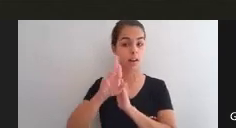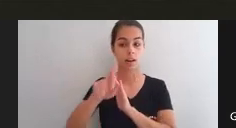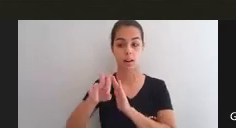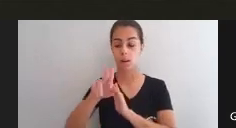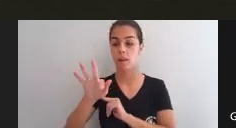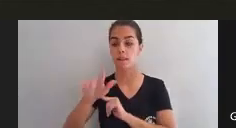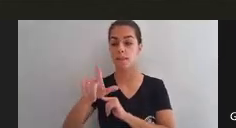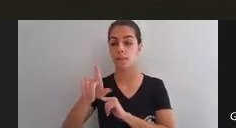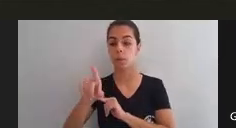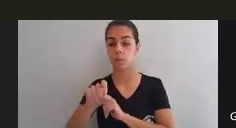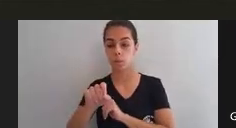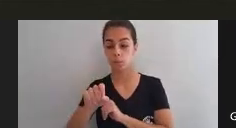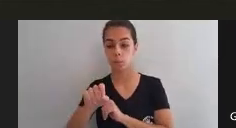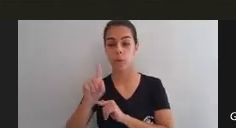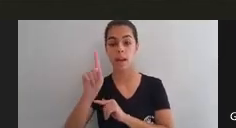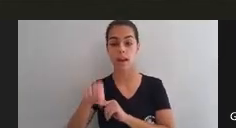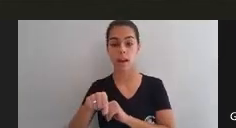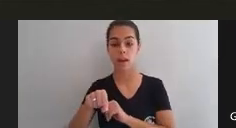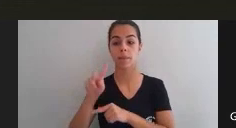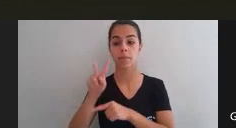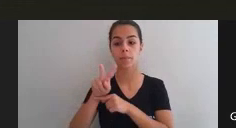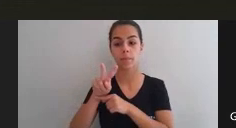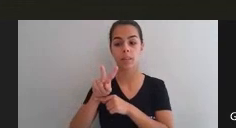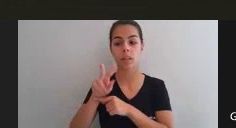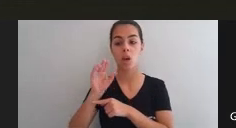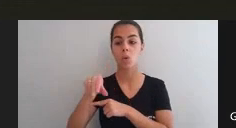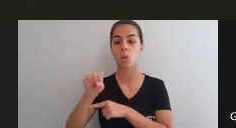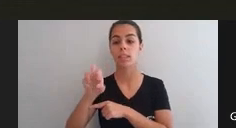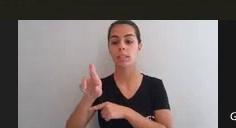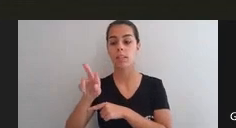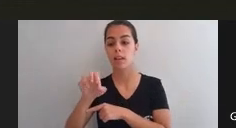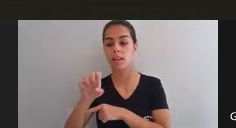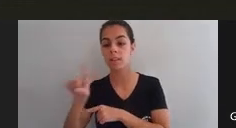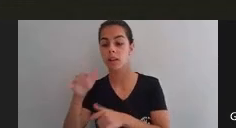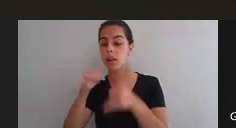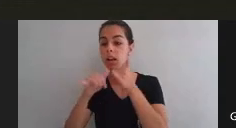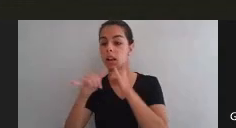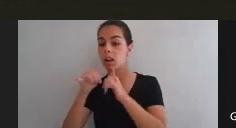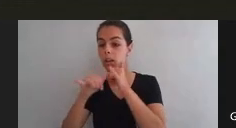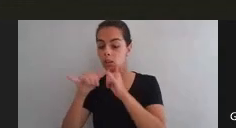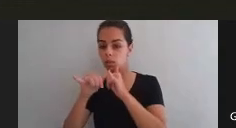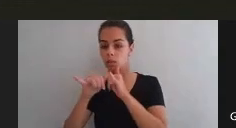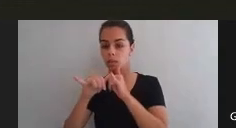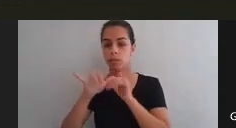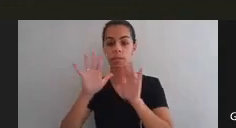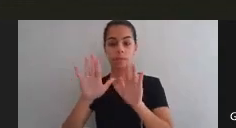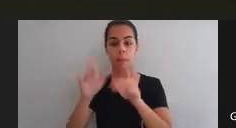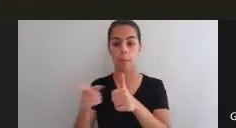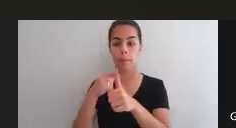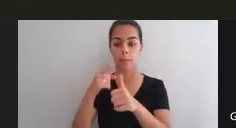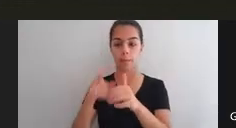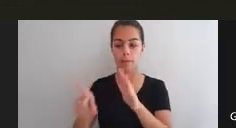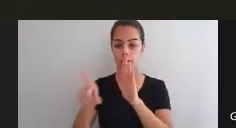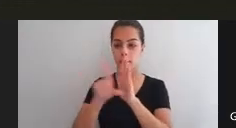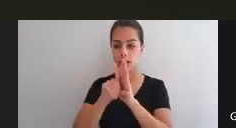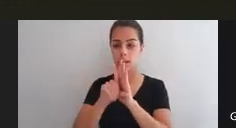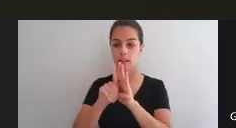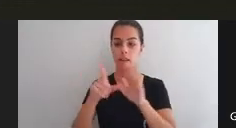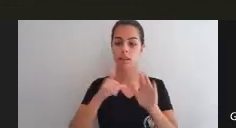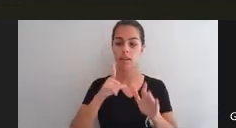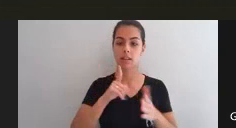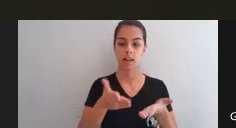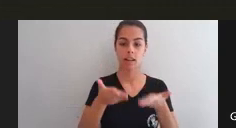define conservação da energia. E, de novo, de acordo com a primeira lei, eu ter calor fluindo da